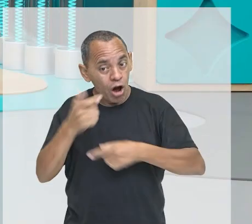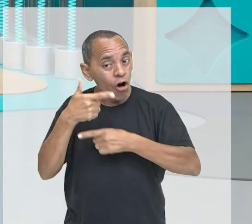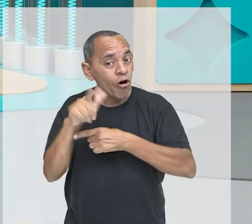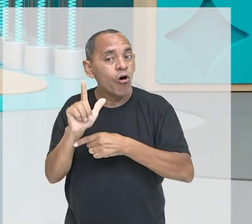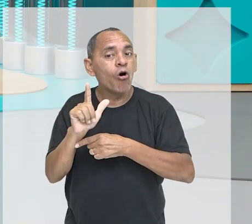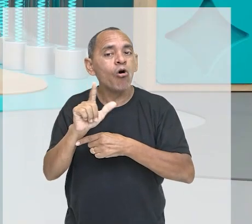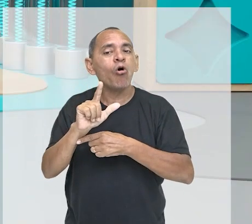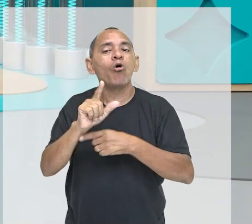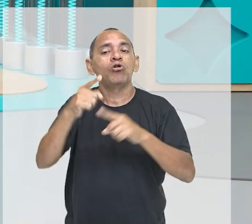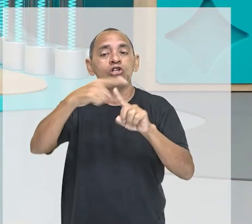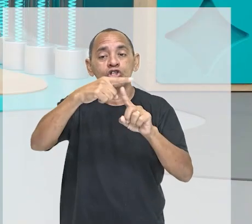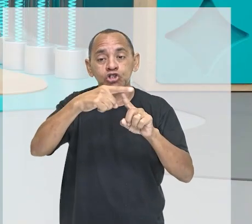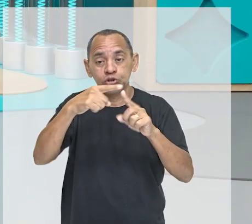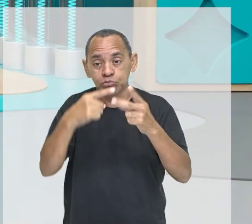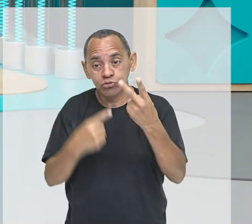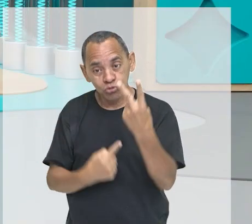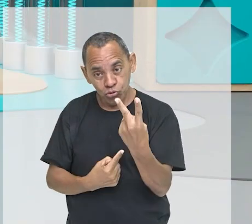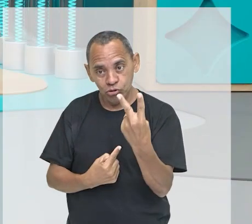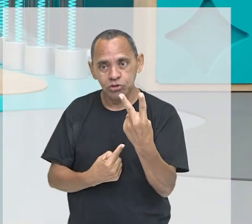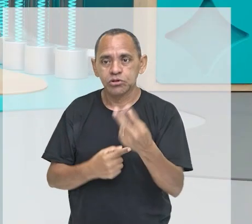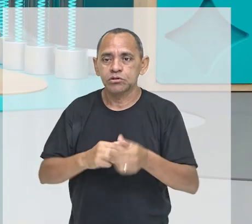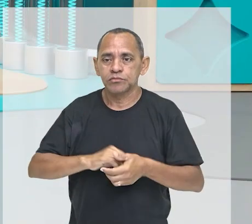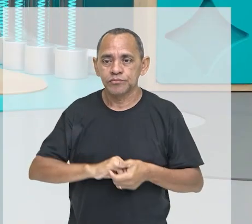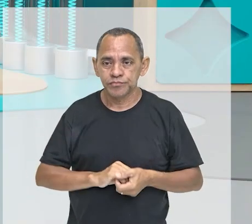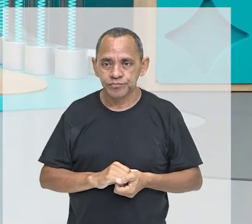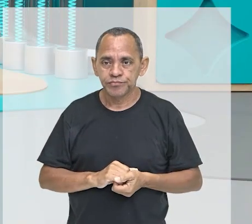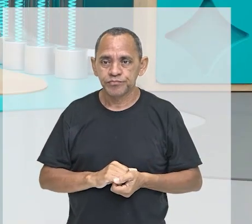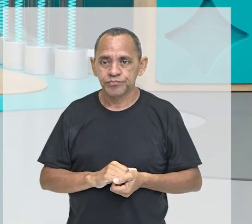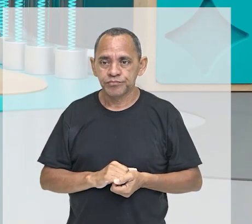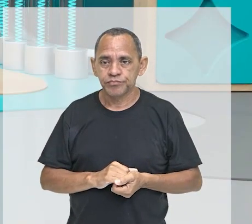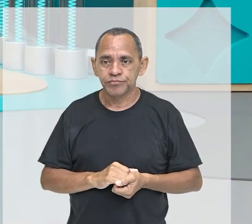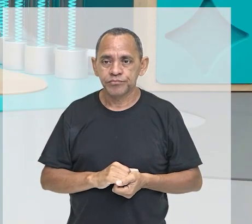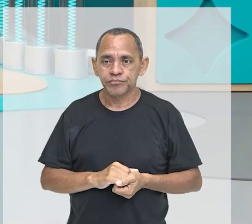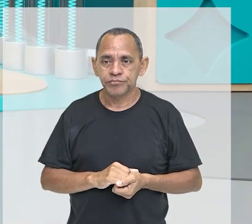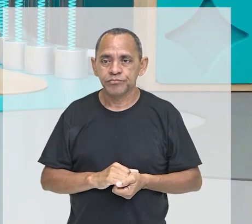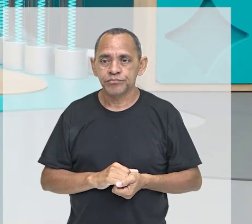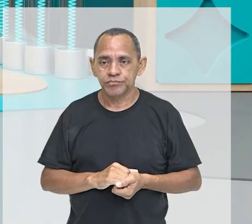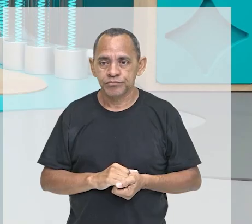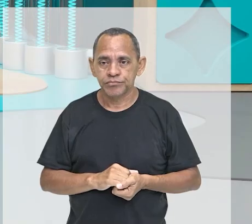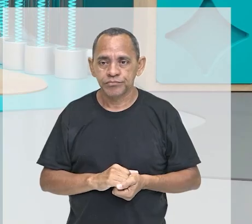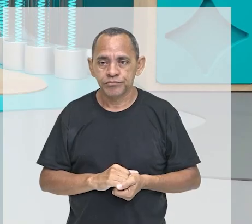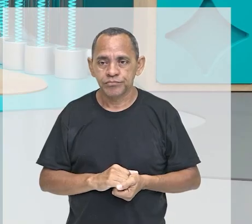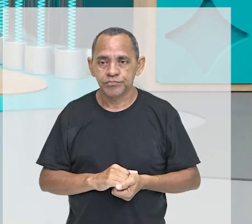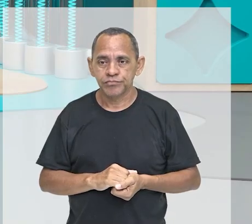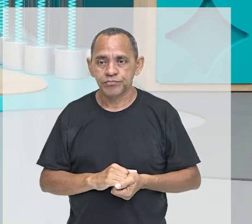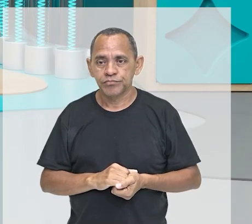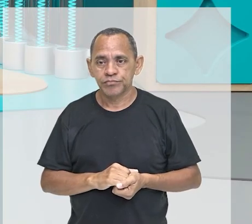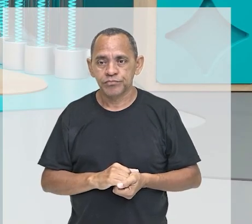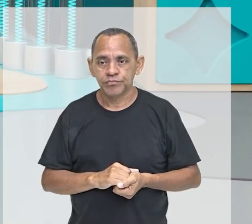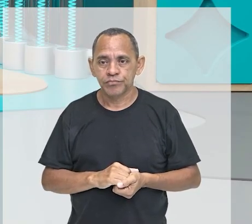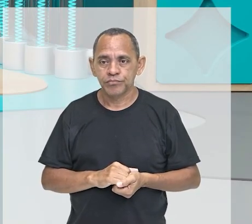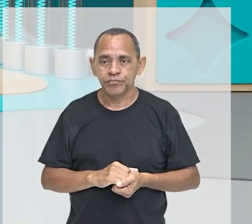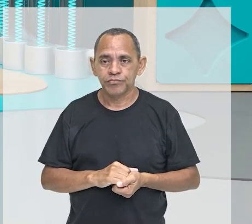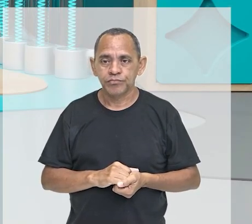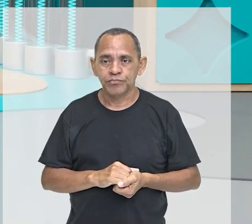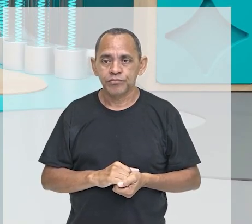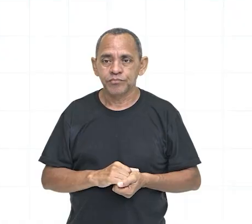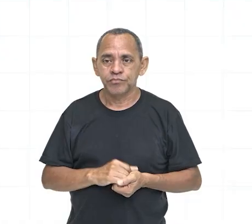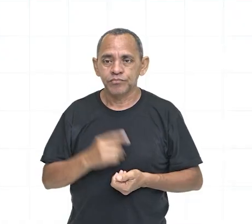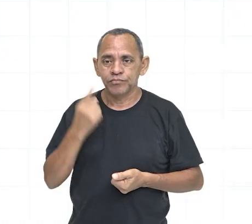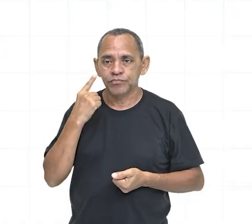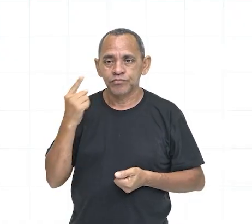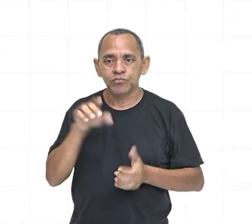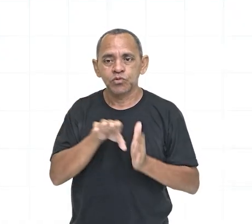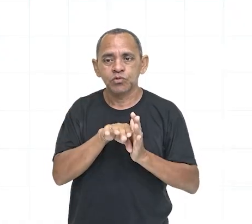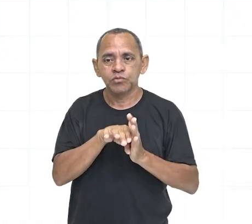present, simple future. Agora nós temos uma outra estrutura que é condicional do tipo 2. Vamos ver a definição dessa